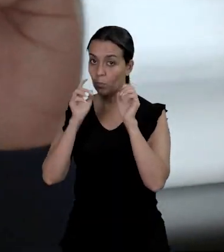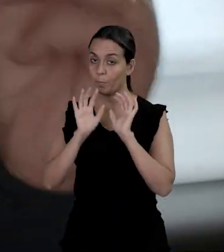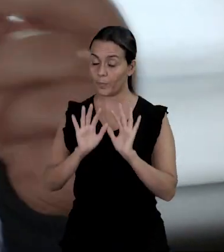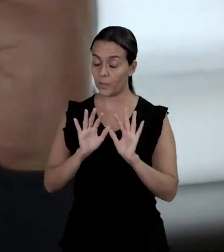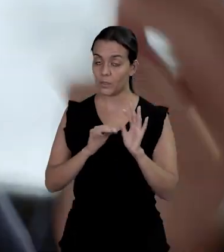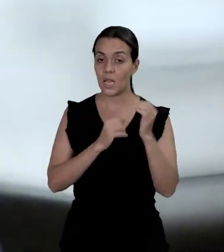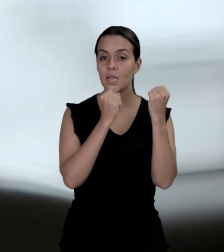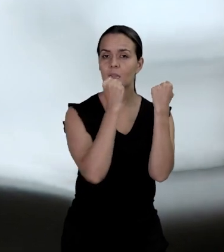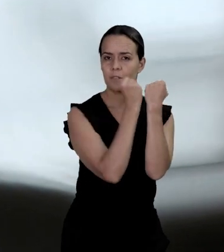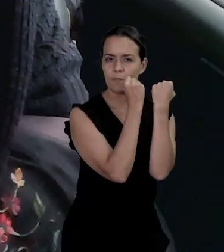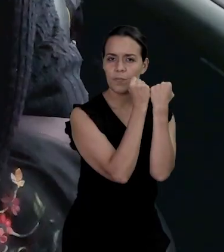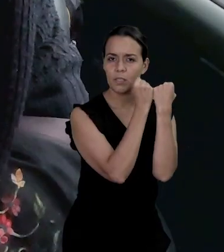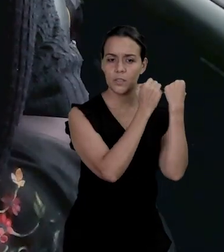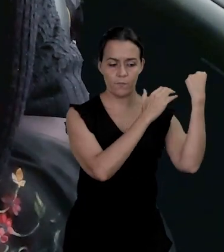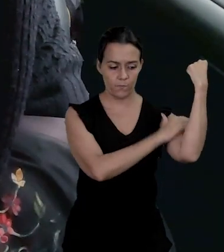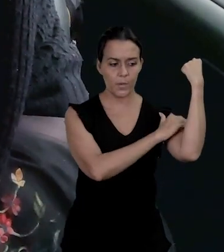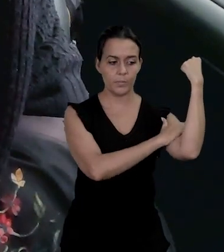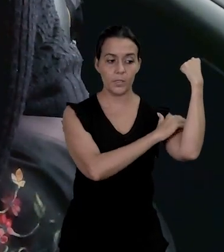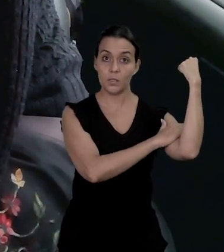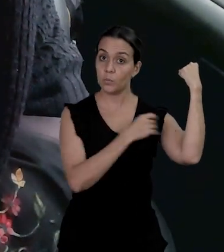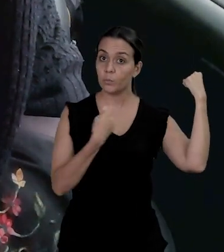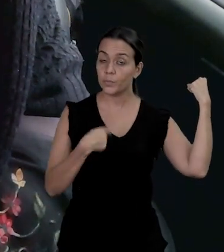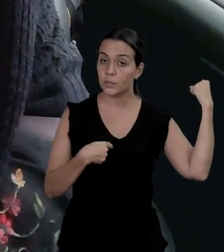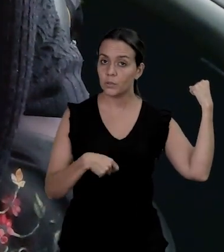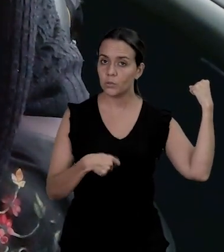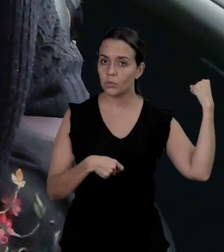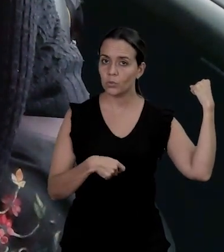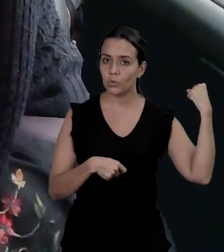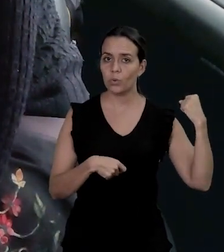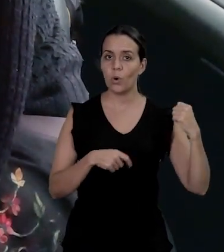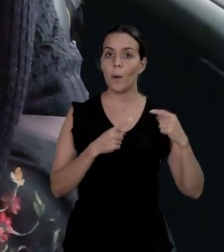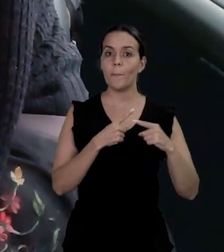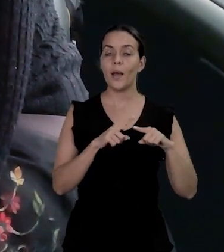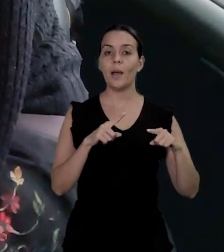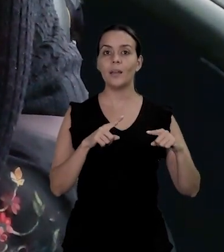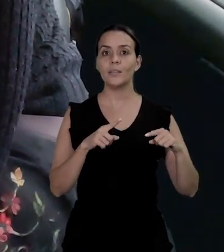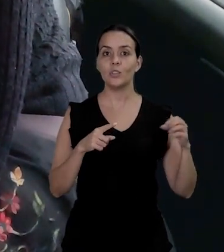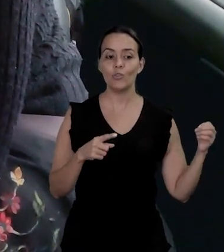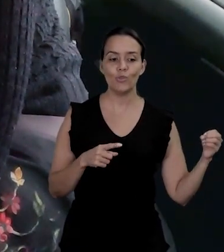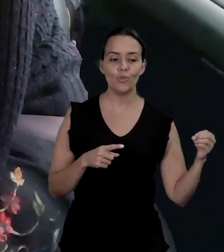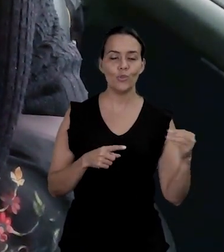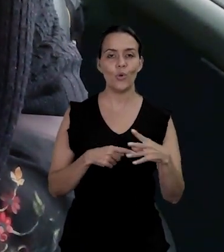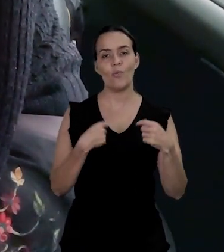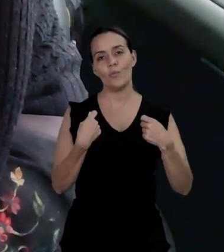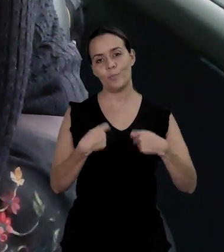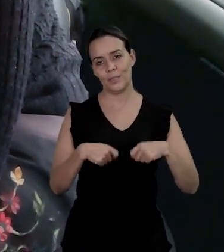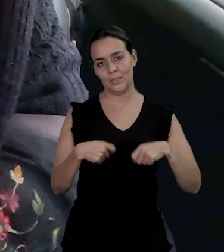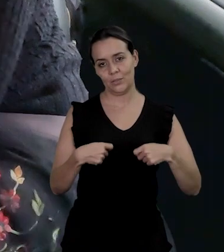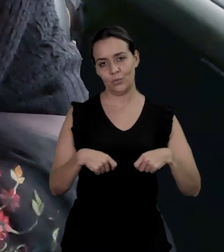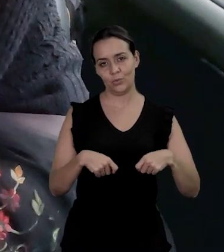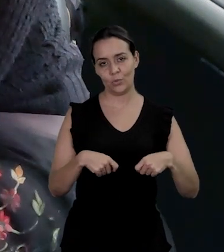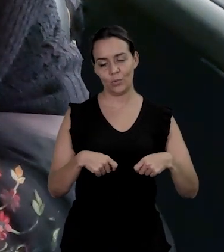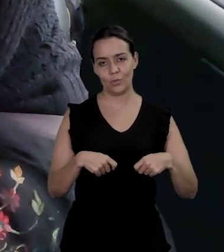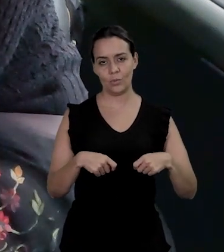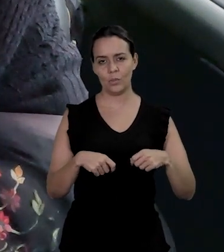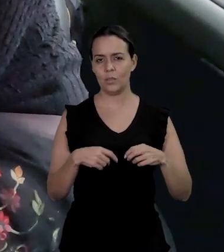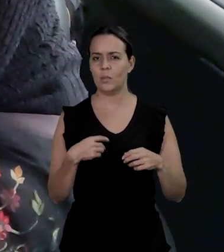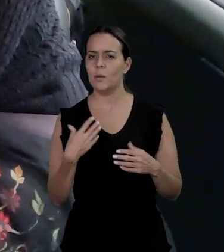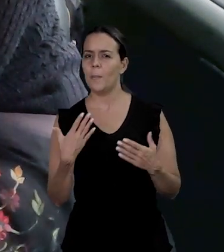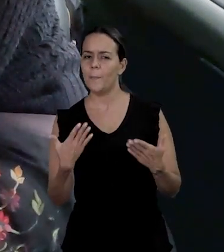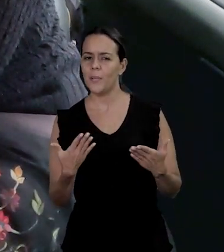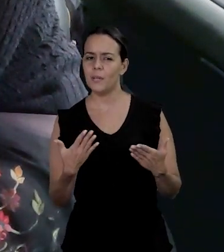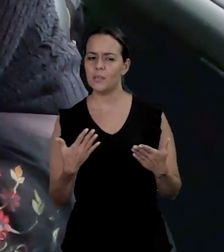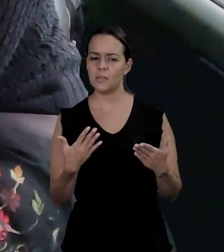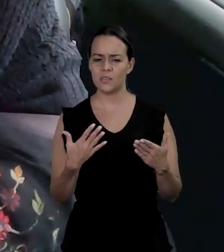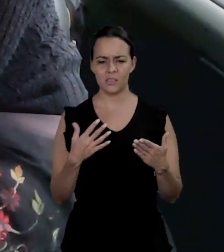que você não tinha se preocupado. É defender mesmo que algum feminismo foi necessário, mas que o novo feminismo